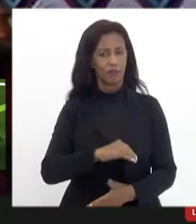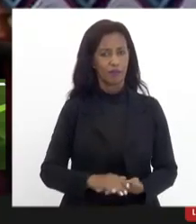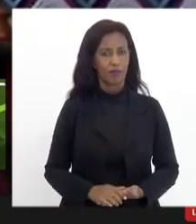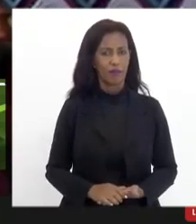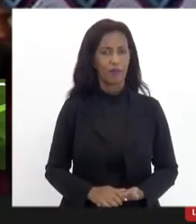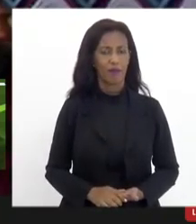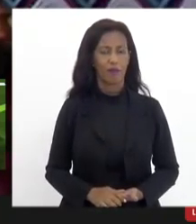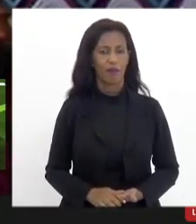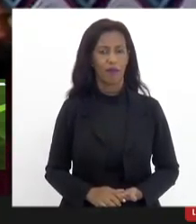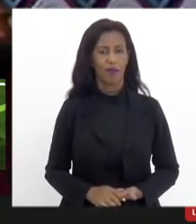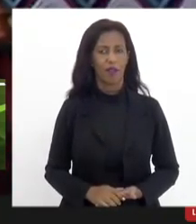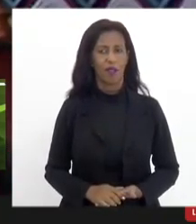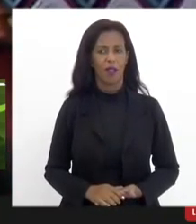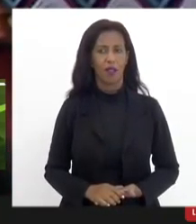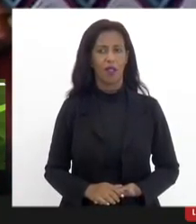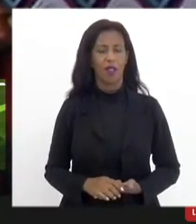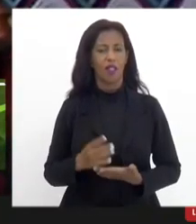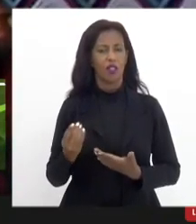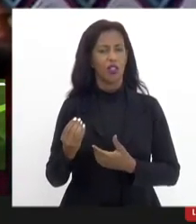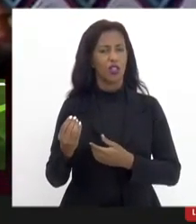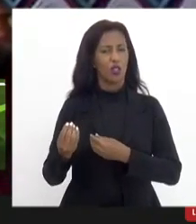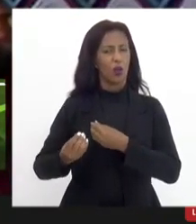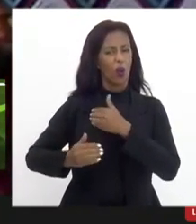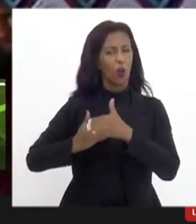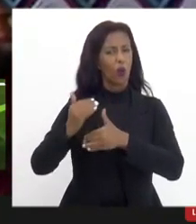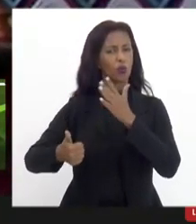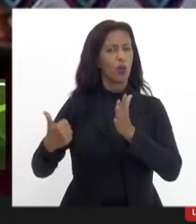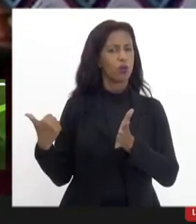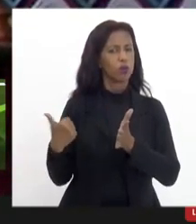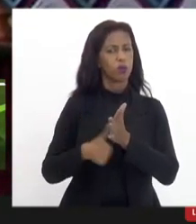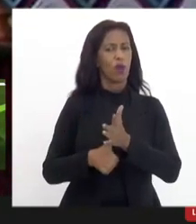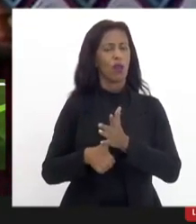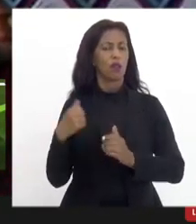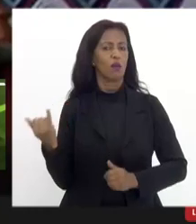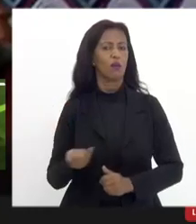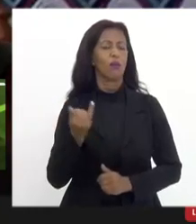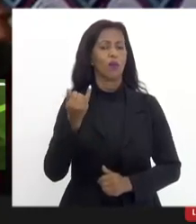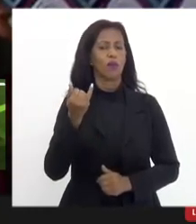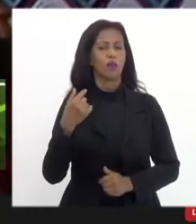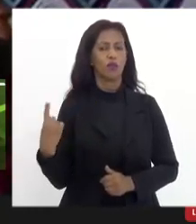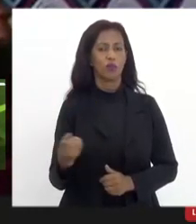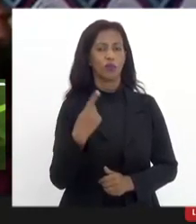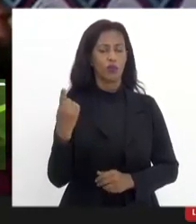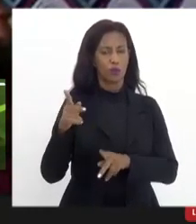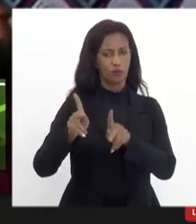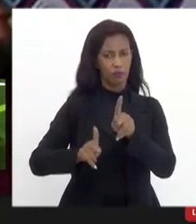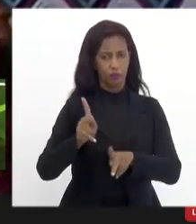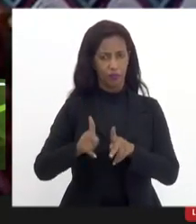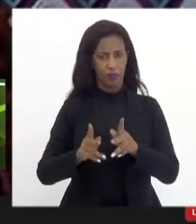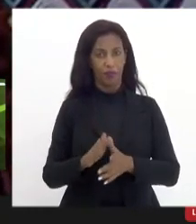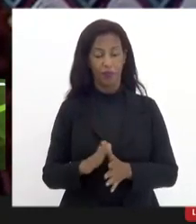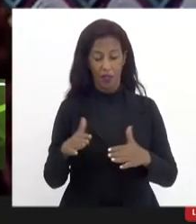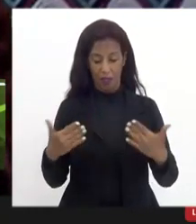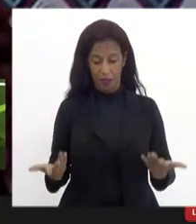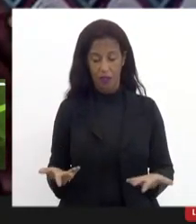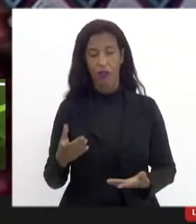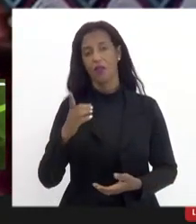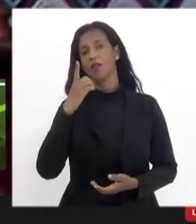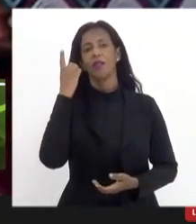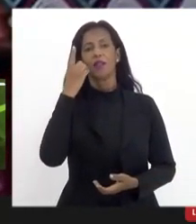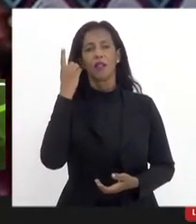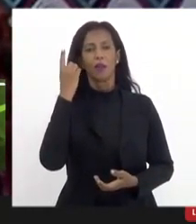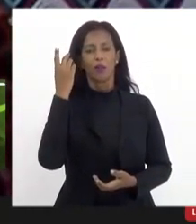de construção de identidade tão importante para o nosso povo. Sendo assim, deputado